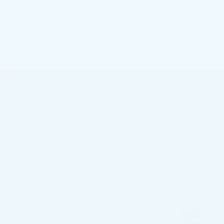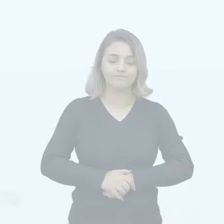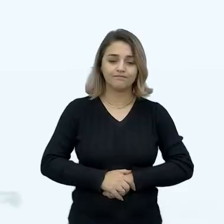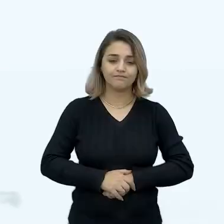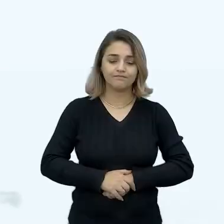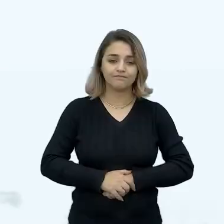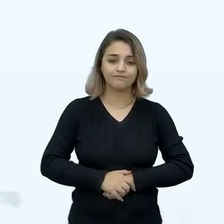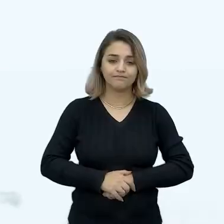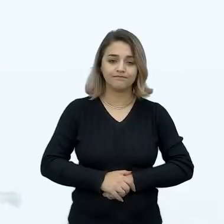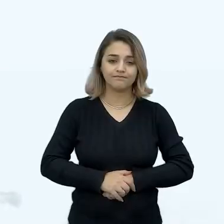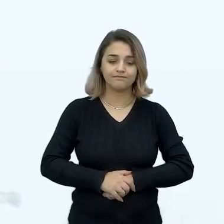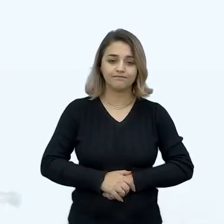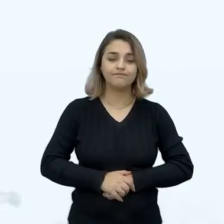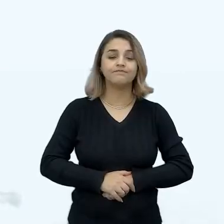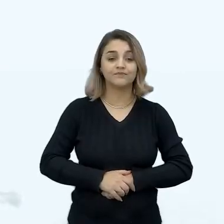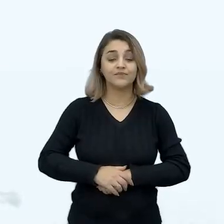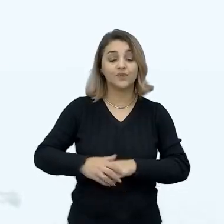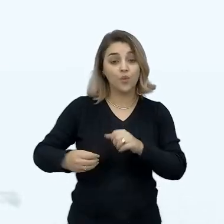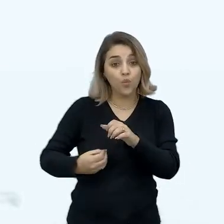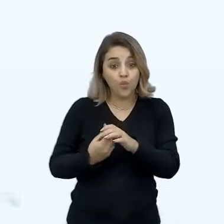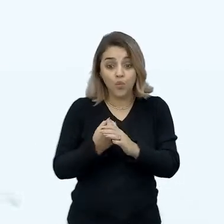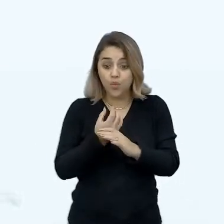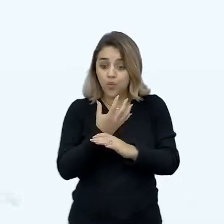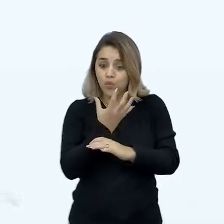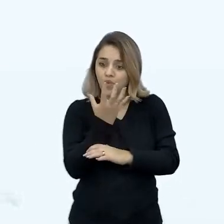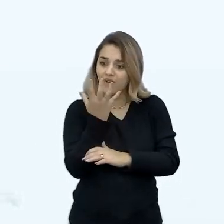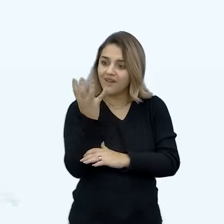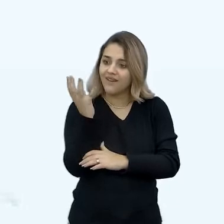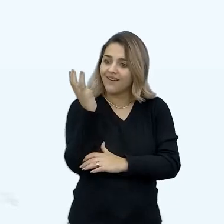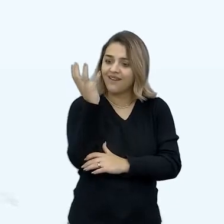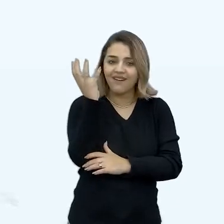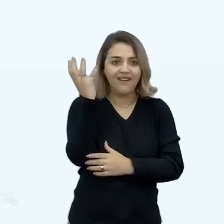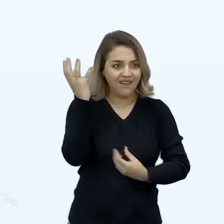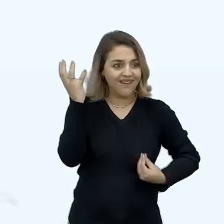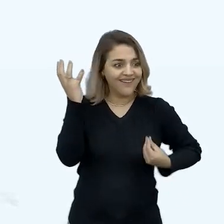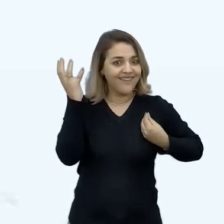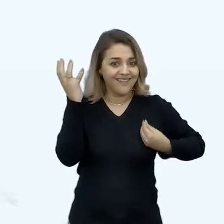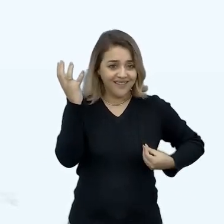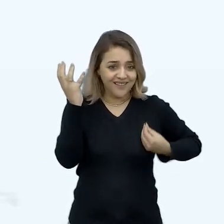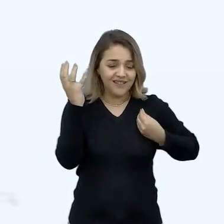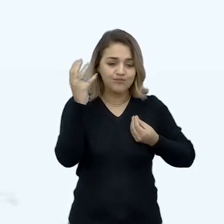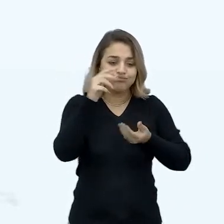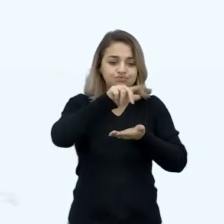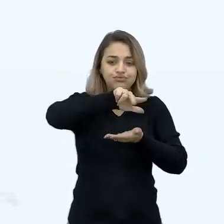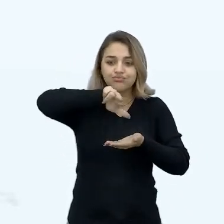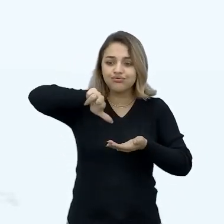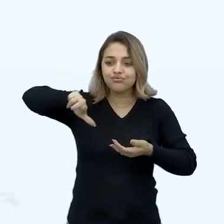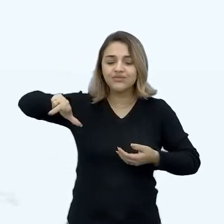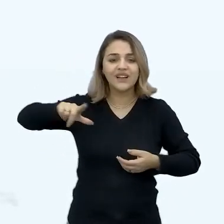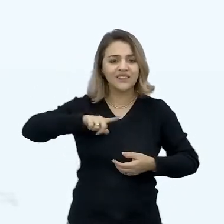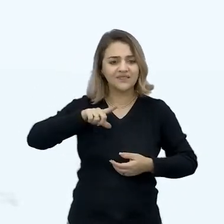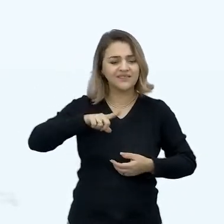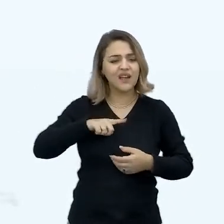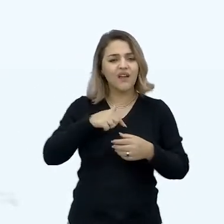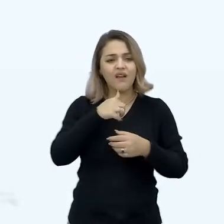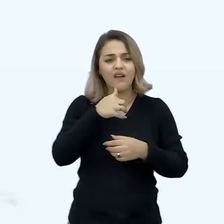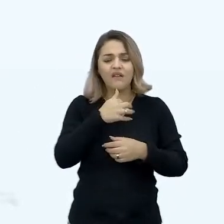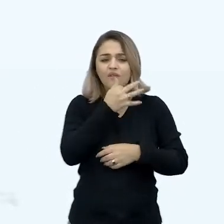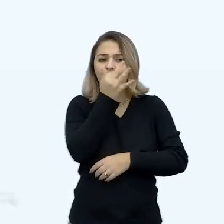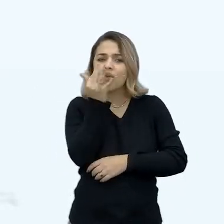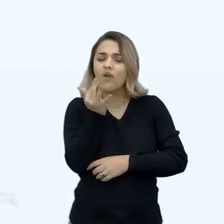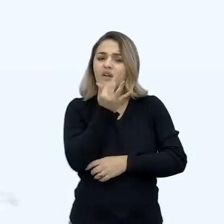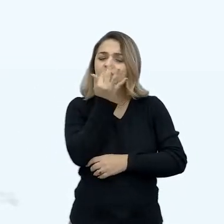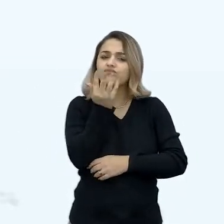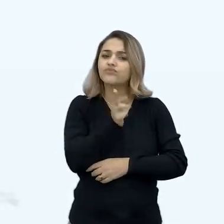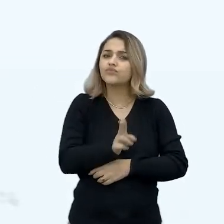Do solo surge a vida. Há centenas de espécies vegetais usadas como alimento e ervas medicinais.